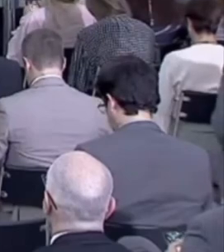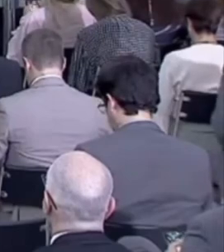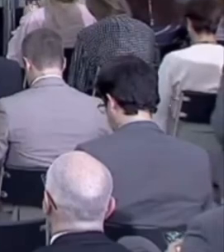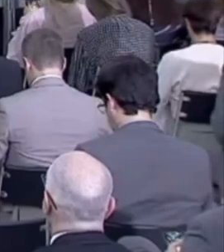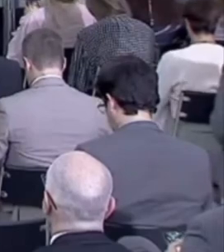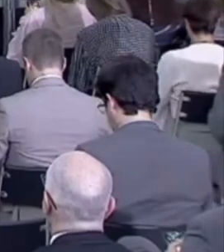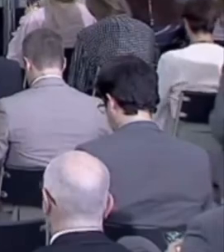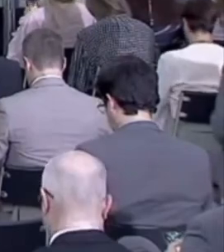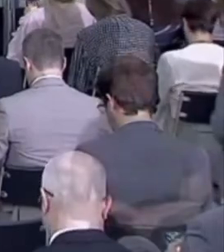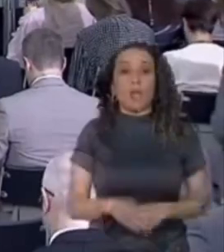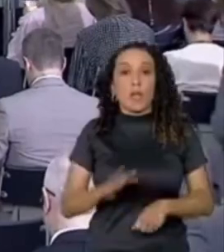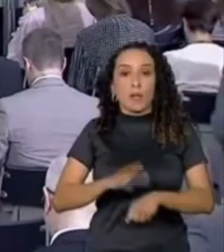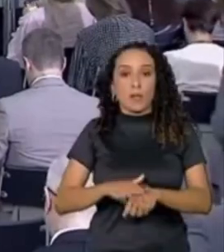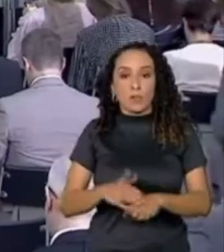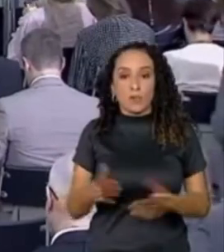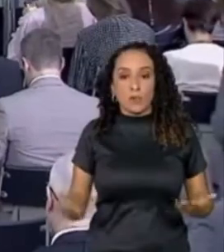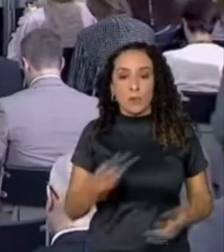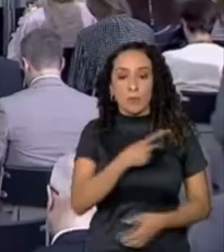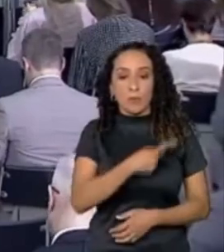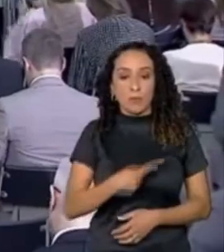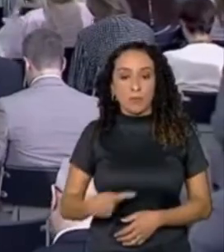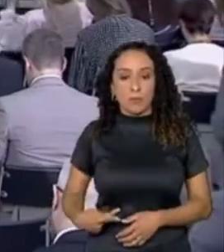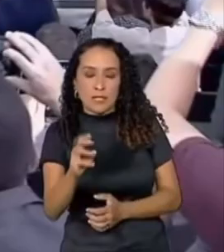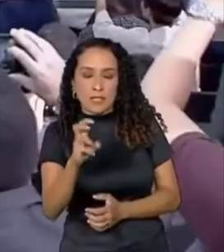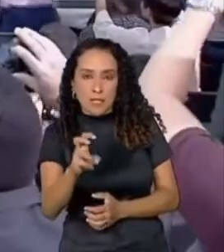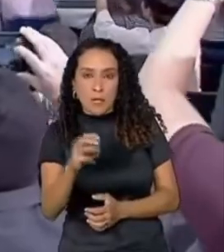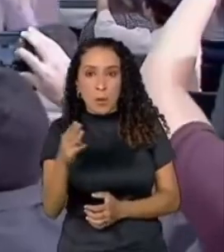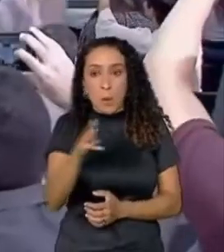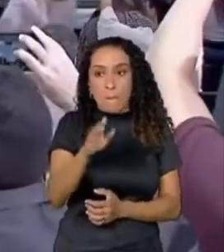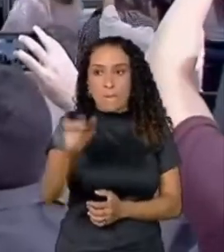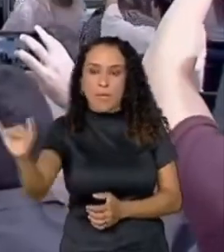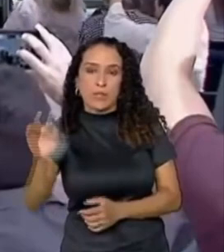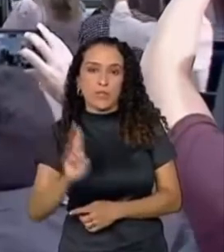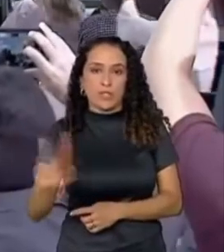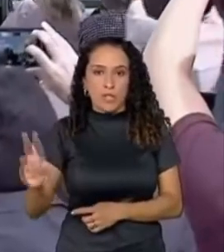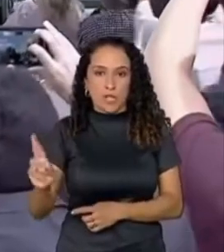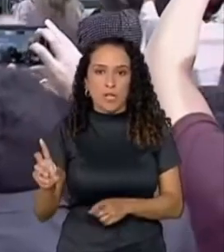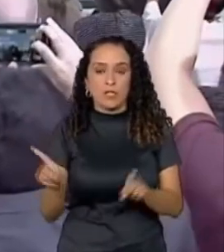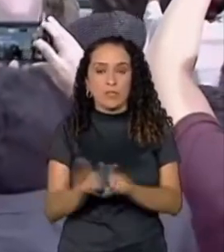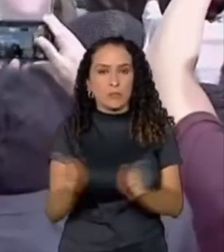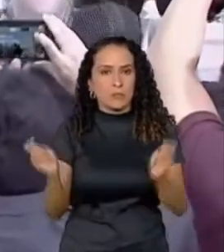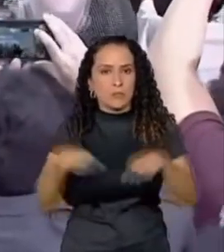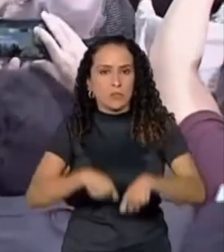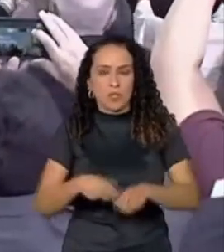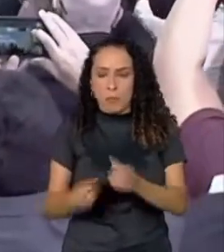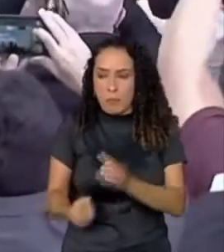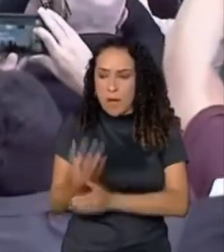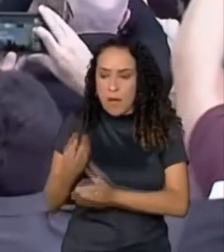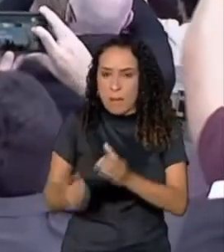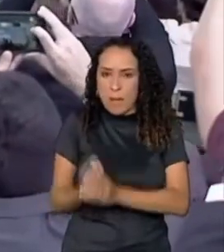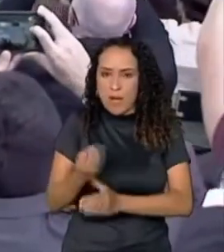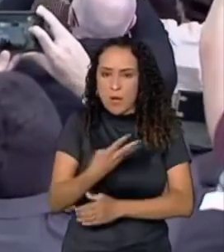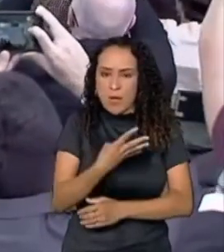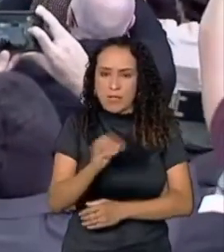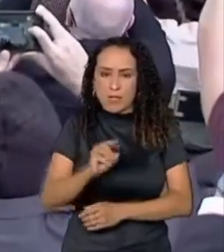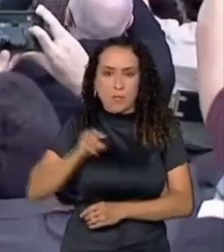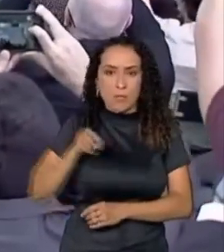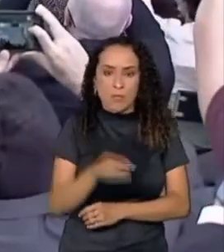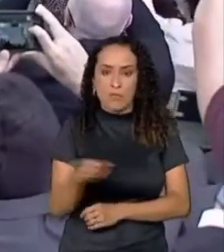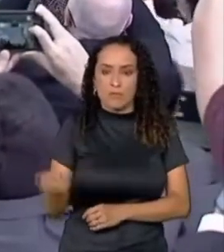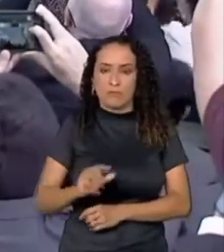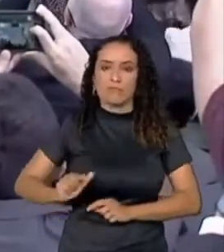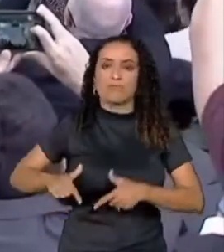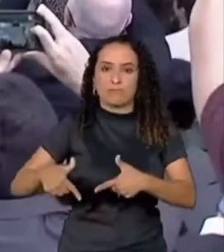Nesta terça, o presidente Luiz Inácio Lula da Silva assinou uma medida provisória visando reduzir a conta de energia